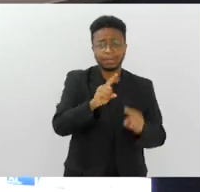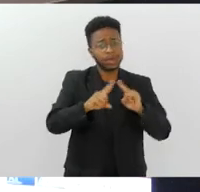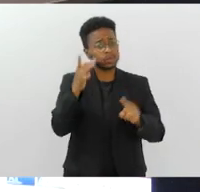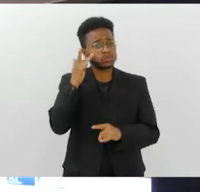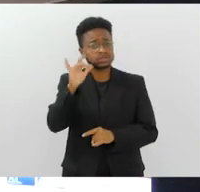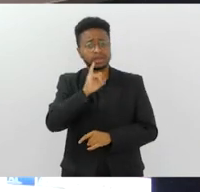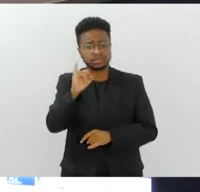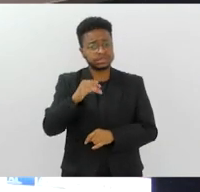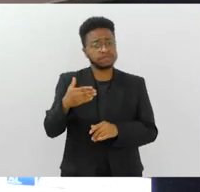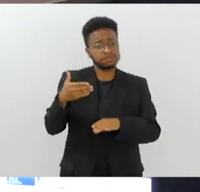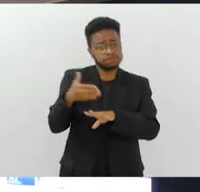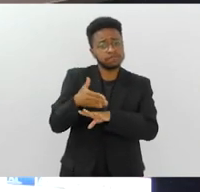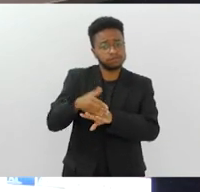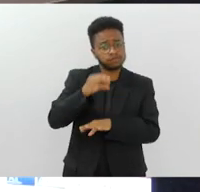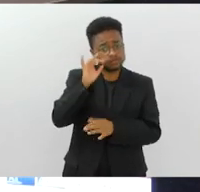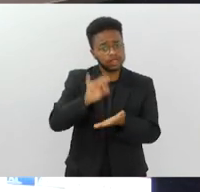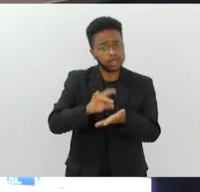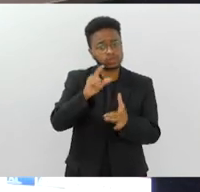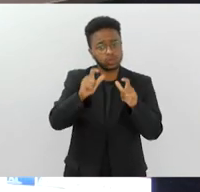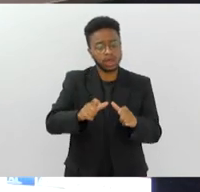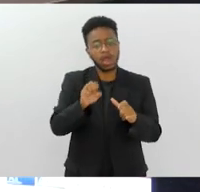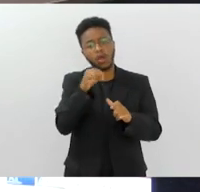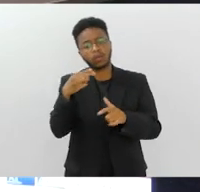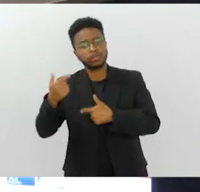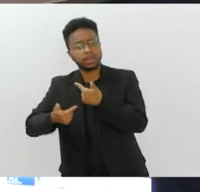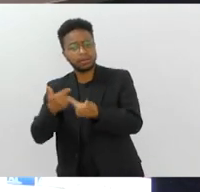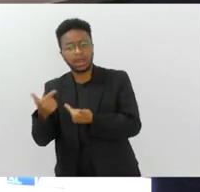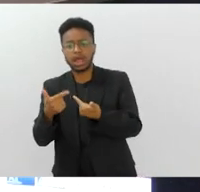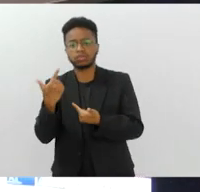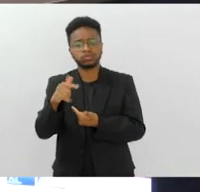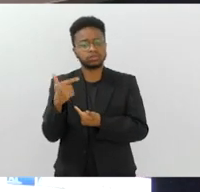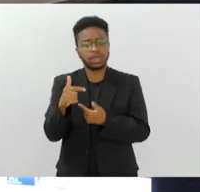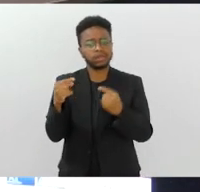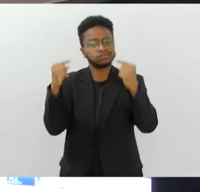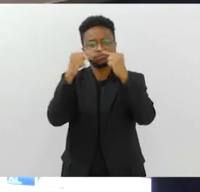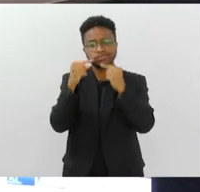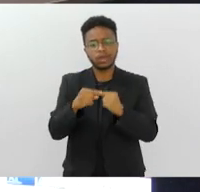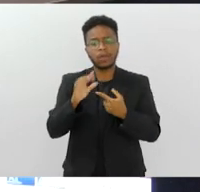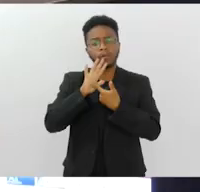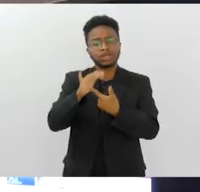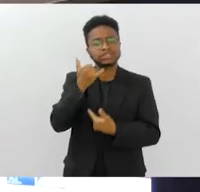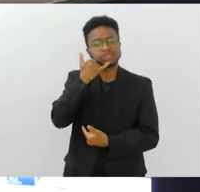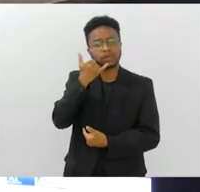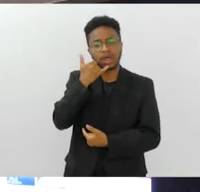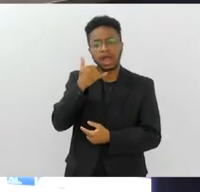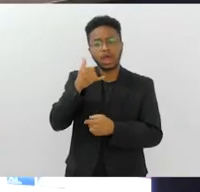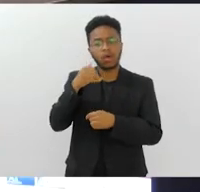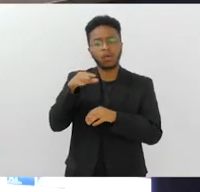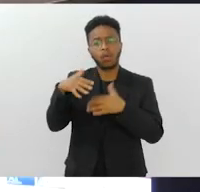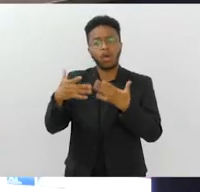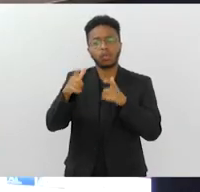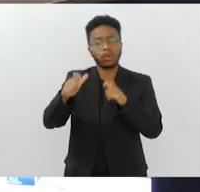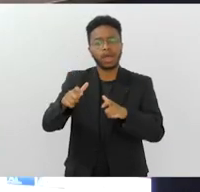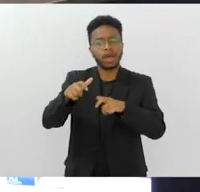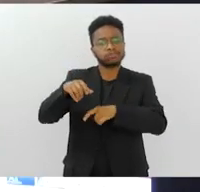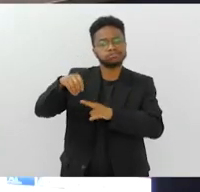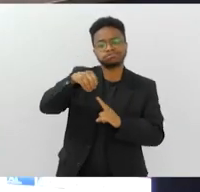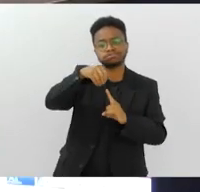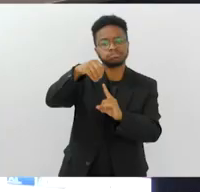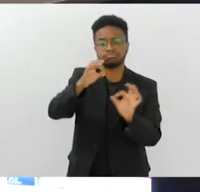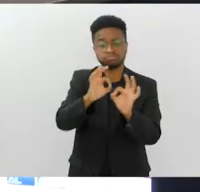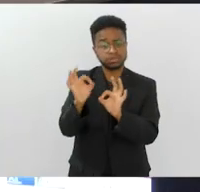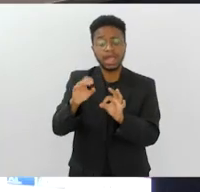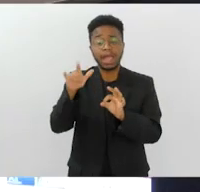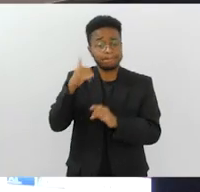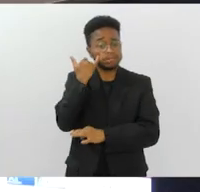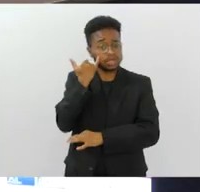tava no local se ele tava trabalhando não fazem cruzamento da antena do celular para não isso é preguiça